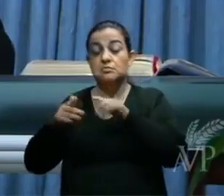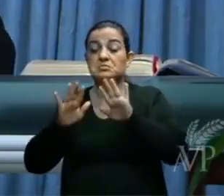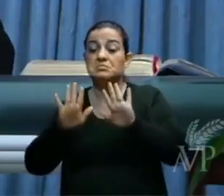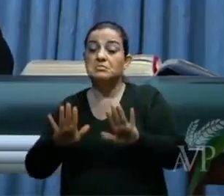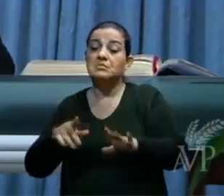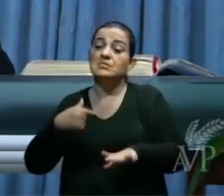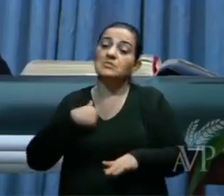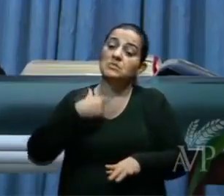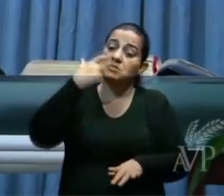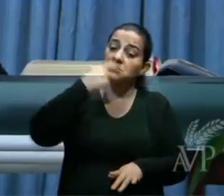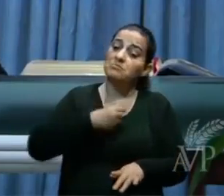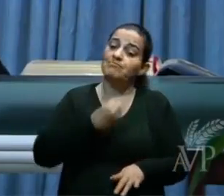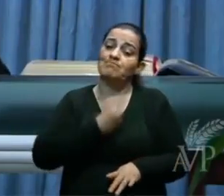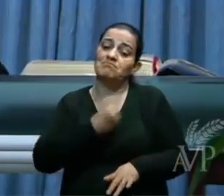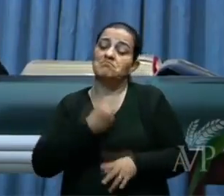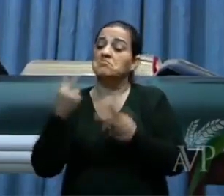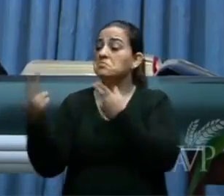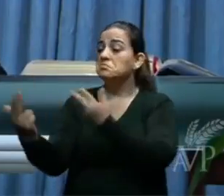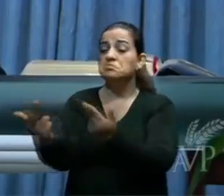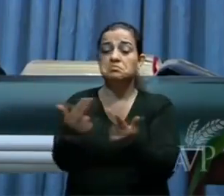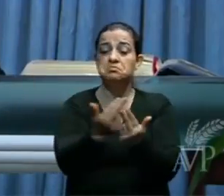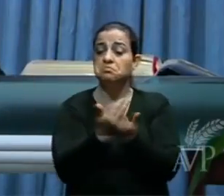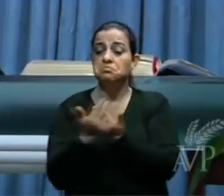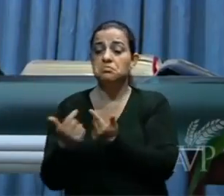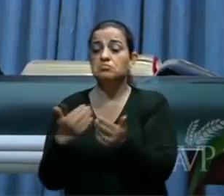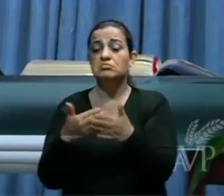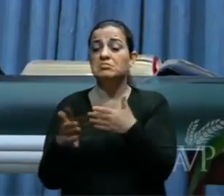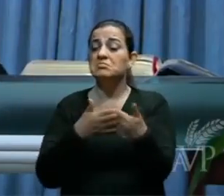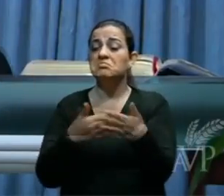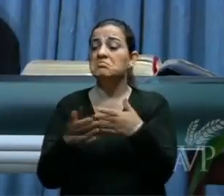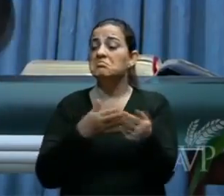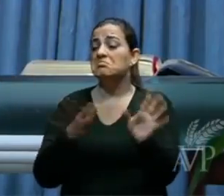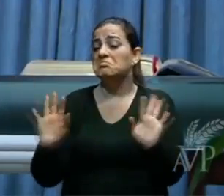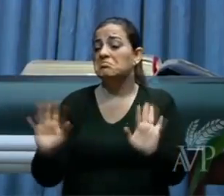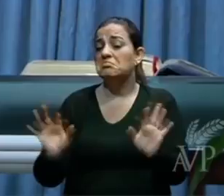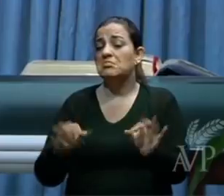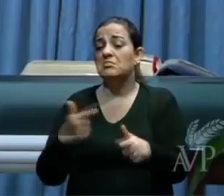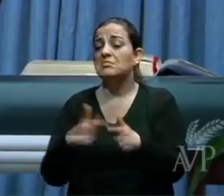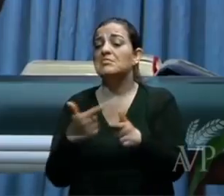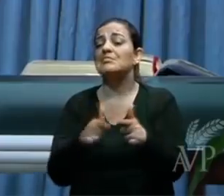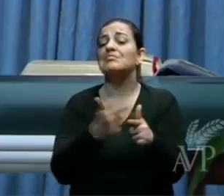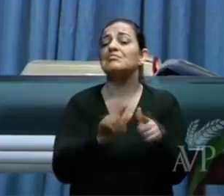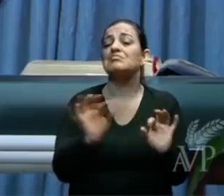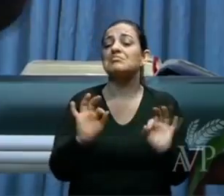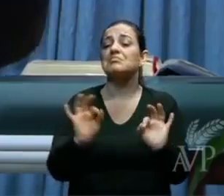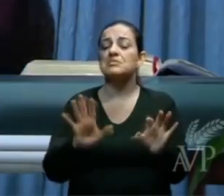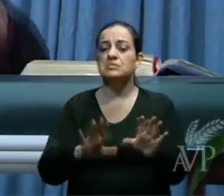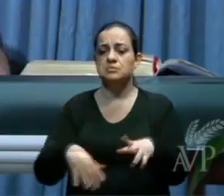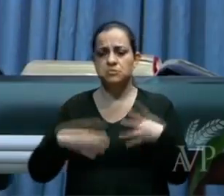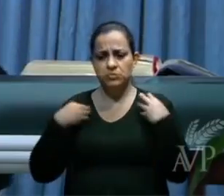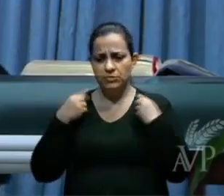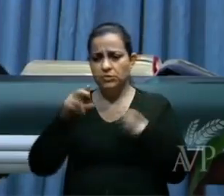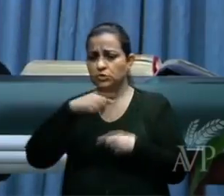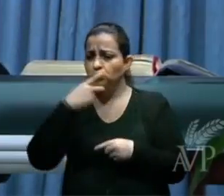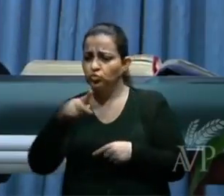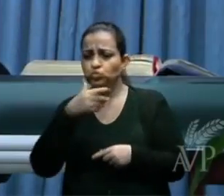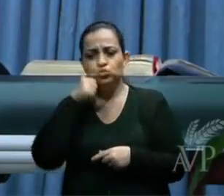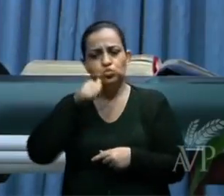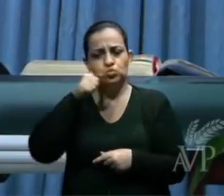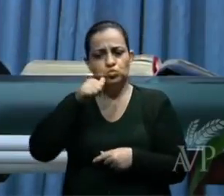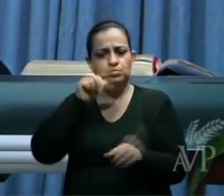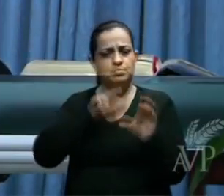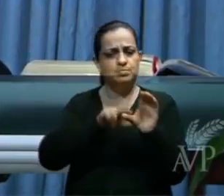pregar como assembleiano que diferença faz se você me mas se vestir como um